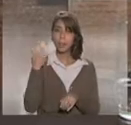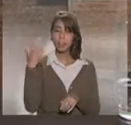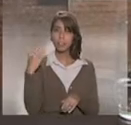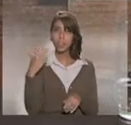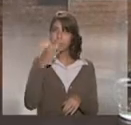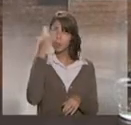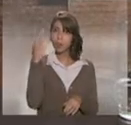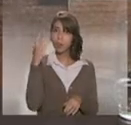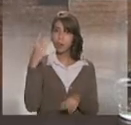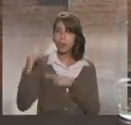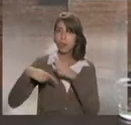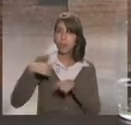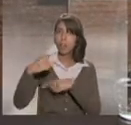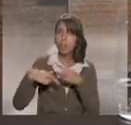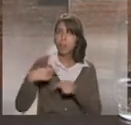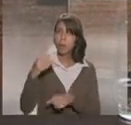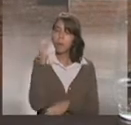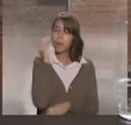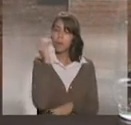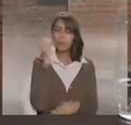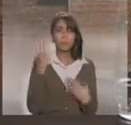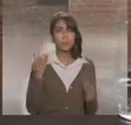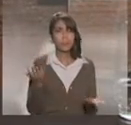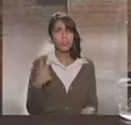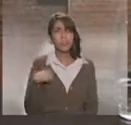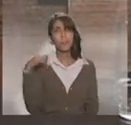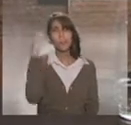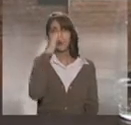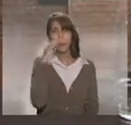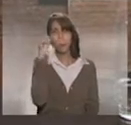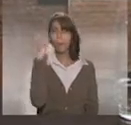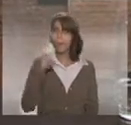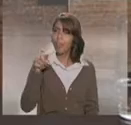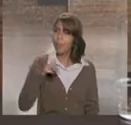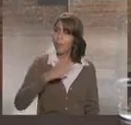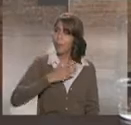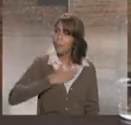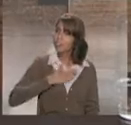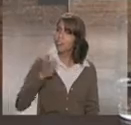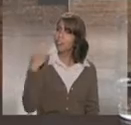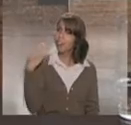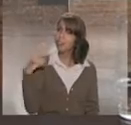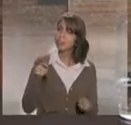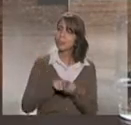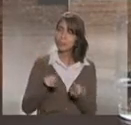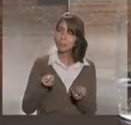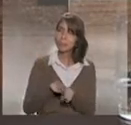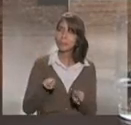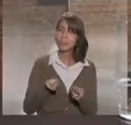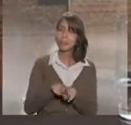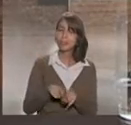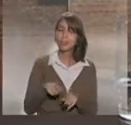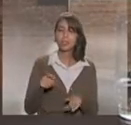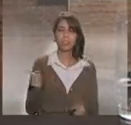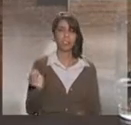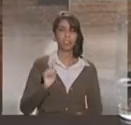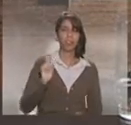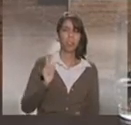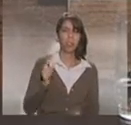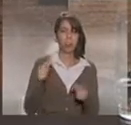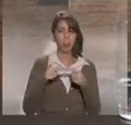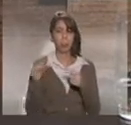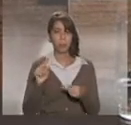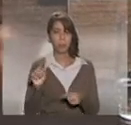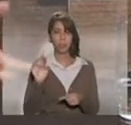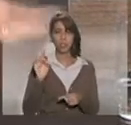pra mim hoje em dia e hoje a gente olhe fazer bobagem preto e outro dia tem curtido isso tanto na época e ficava assim não mas isso só tem três